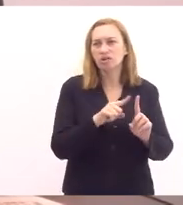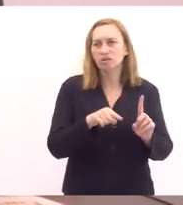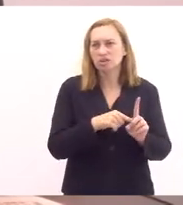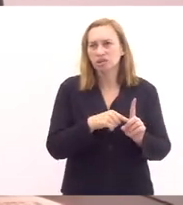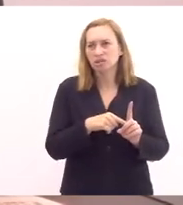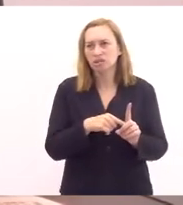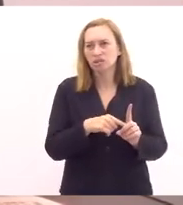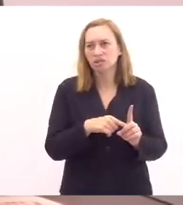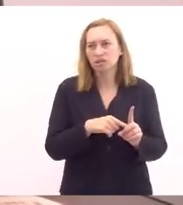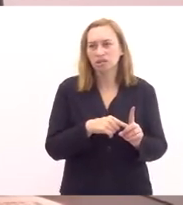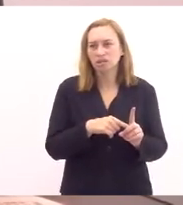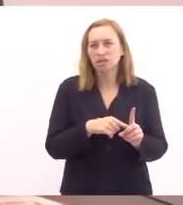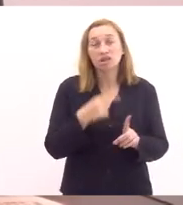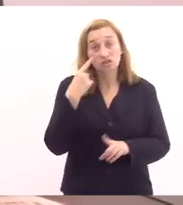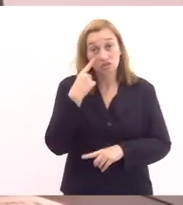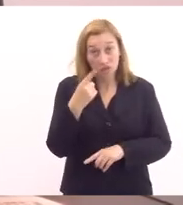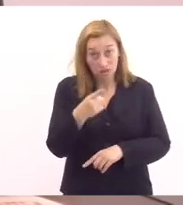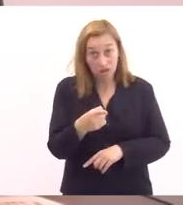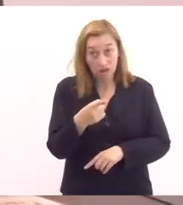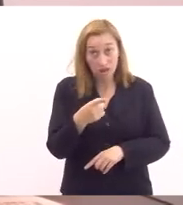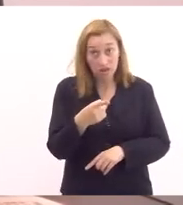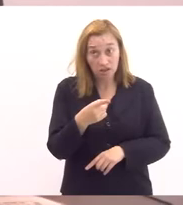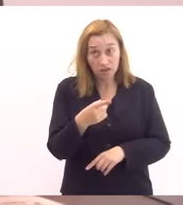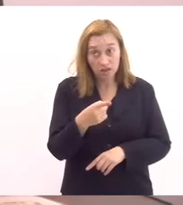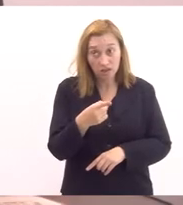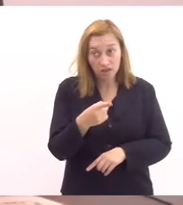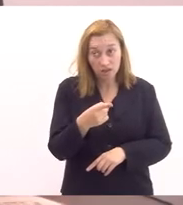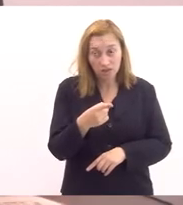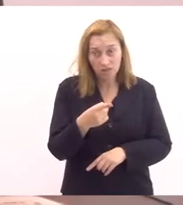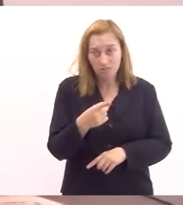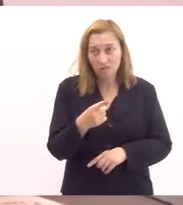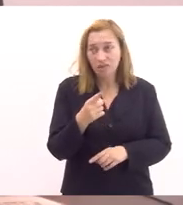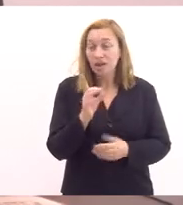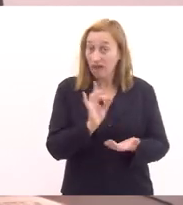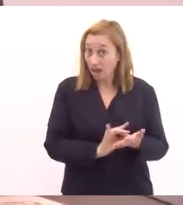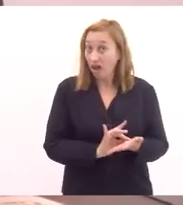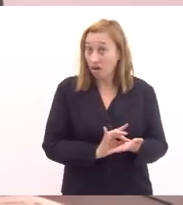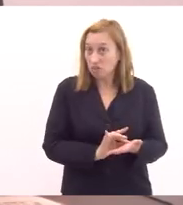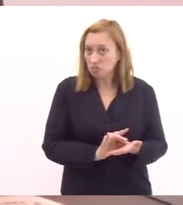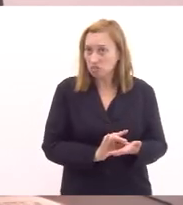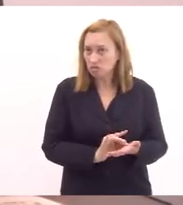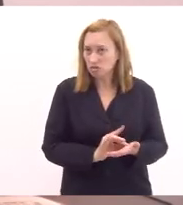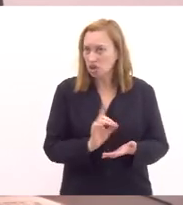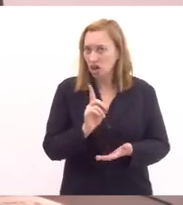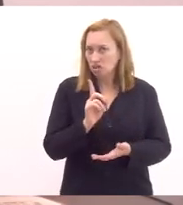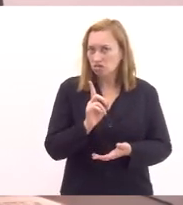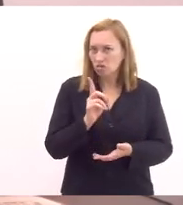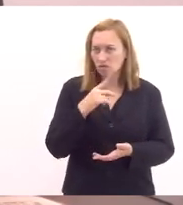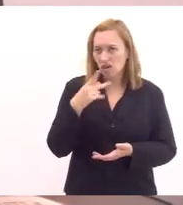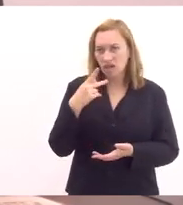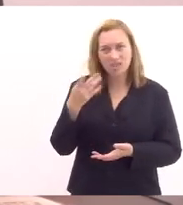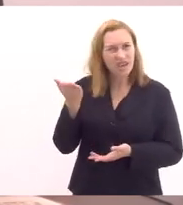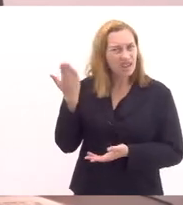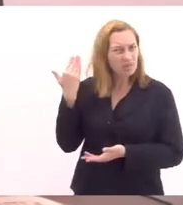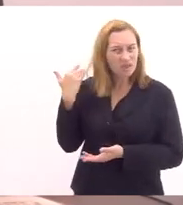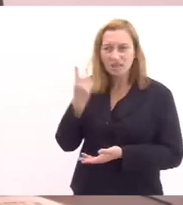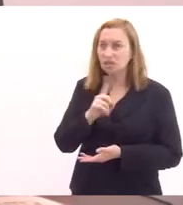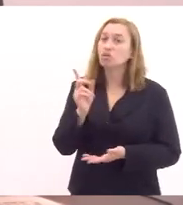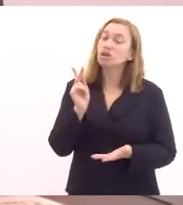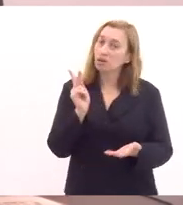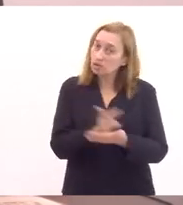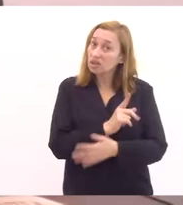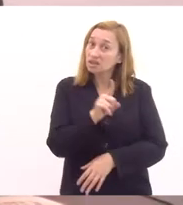algo que a gente constata lá e é algo muito atual não é algo Eu não tô falando do passado eu tô falando de algo que ainda